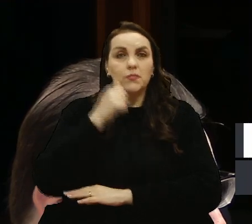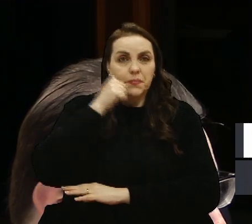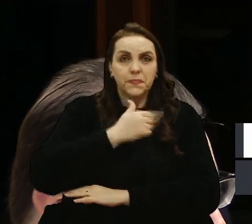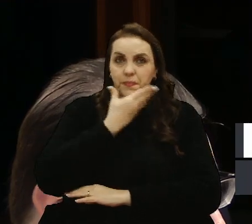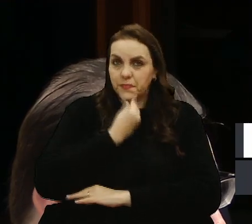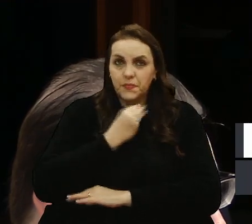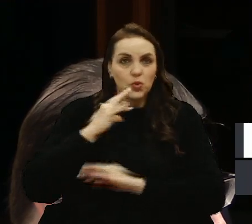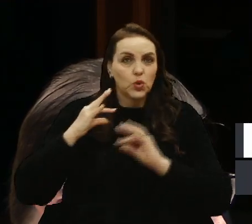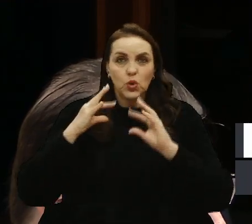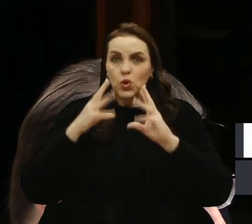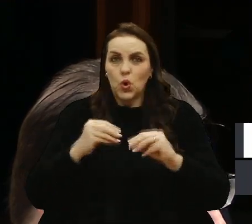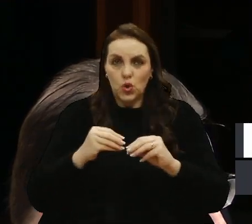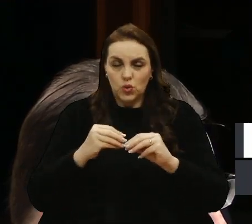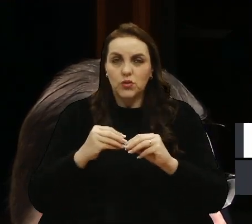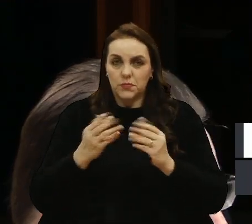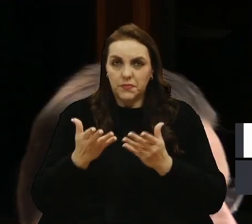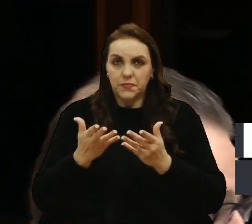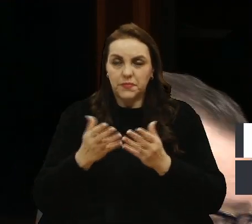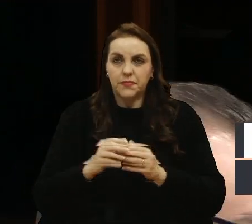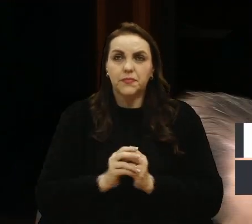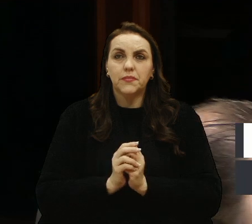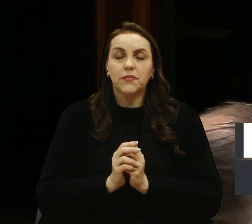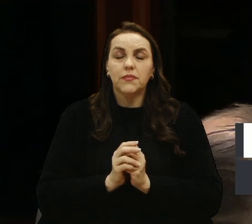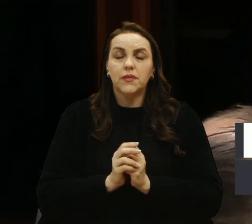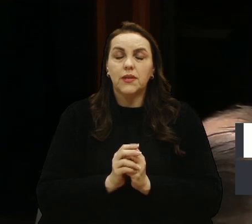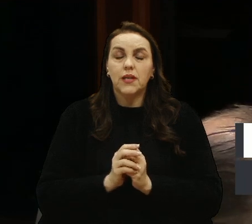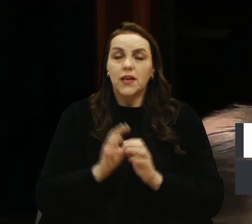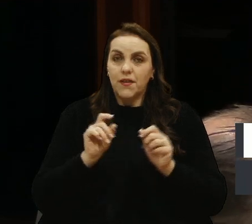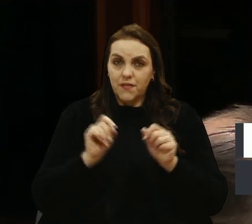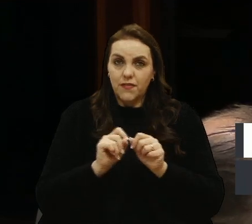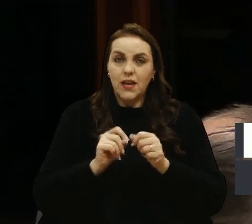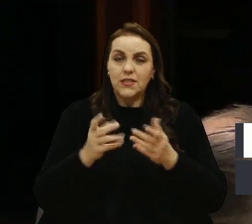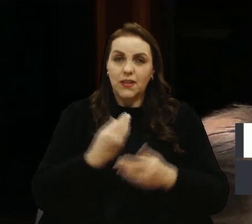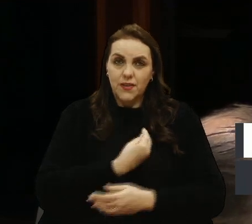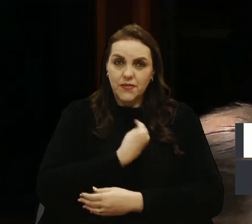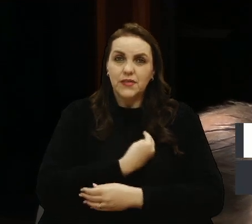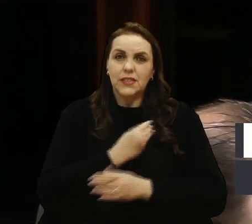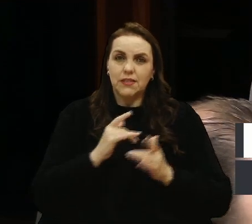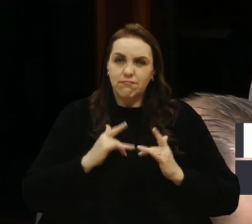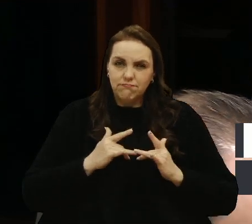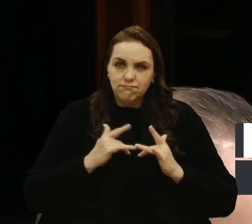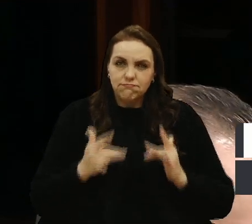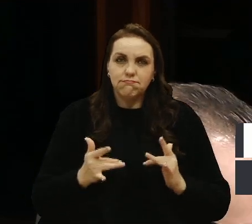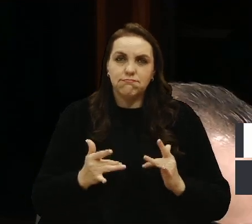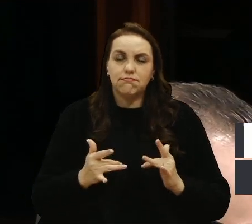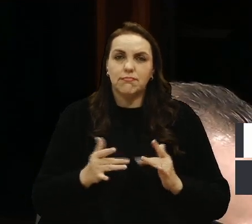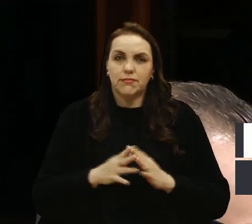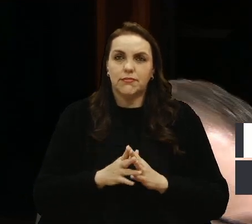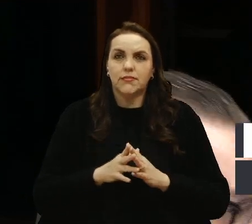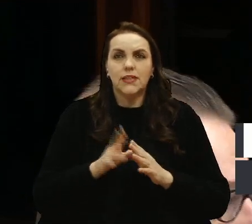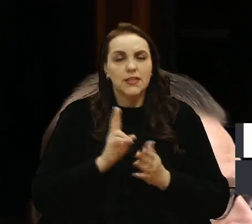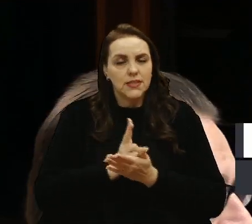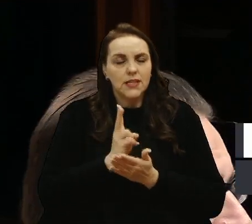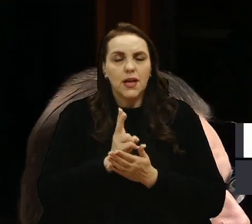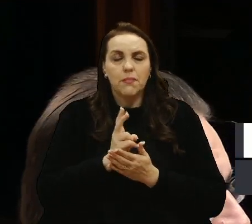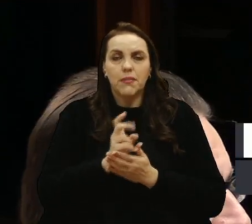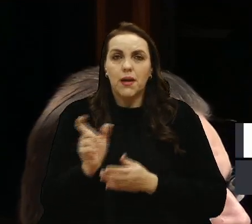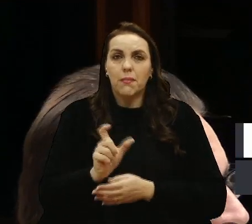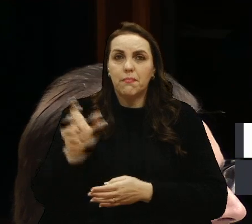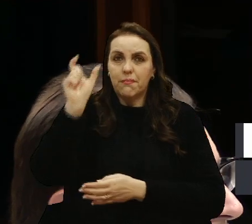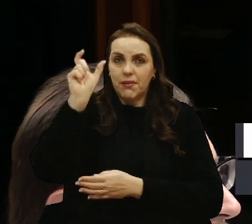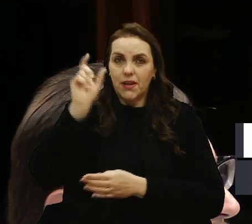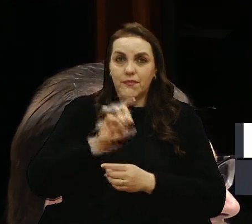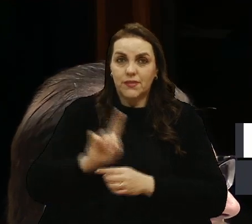pastoras, né, a todos os homens e mulheres que fazem da sua vida o sacerdócio em prol da palavra do